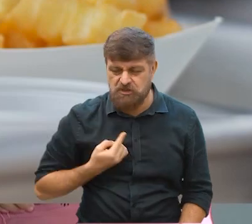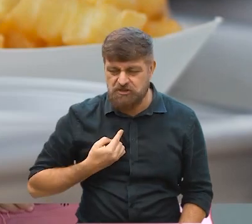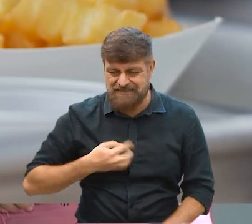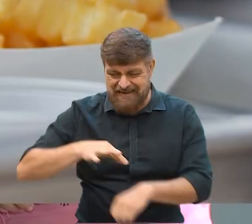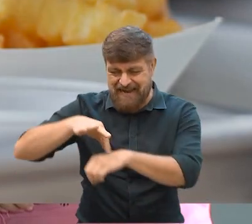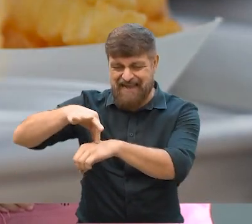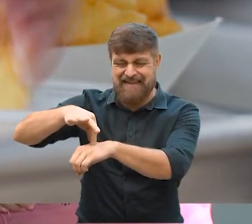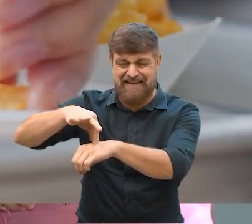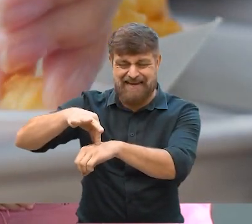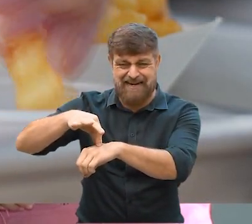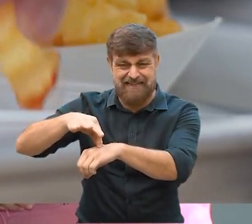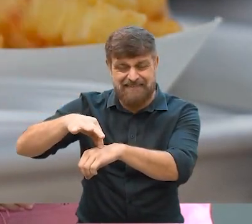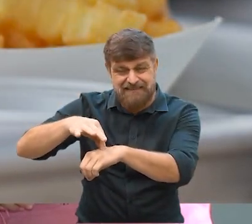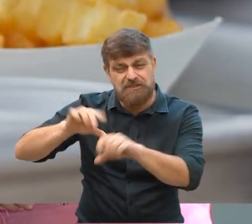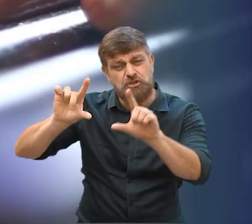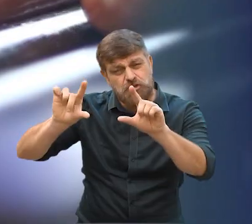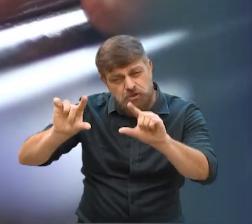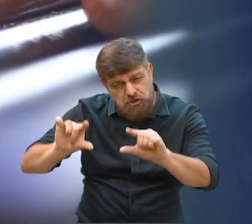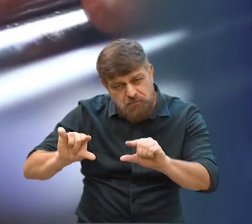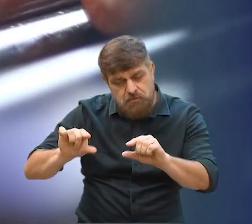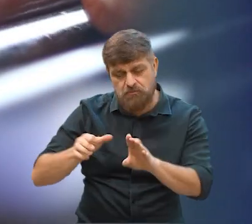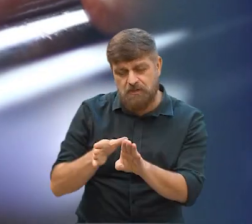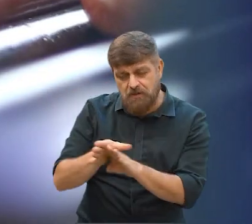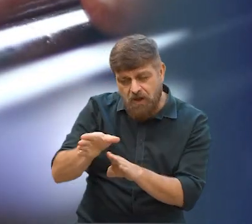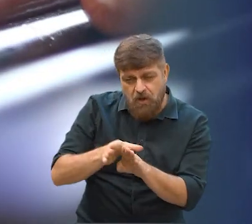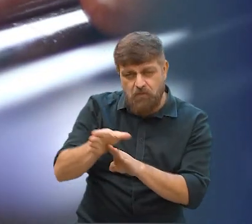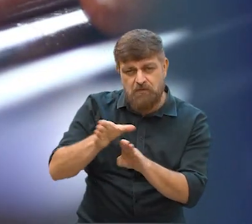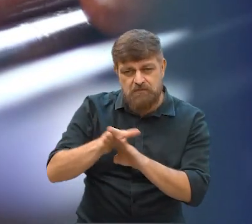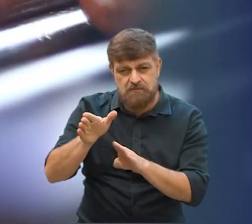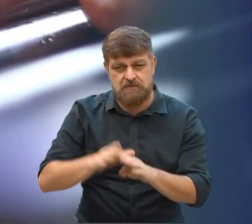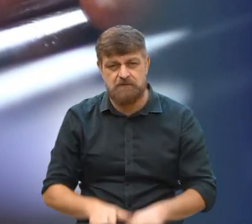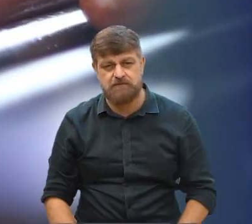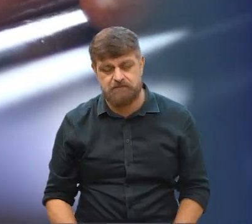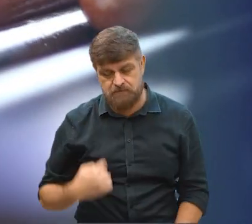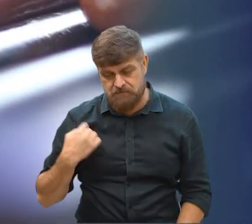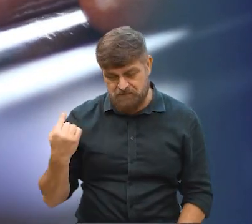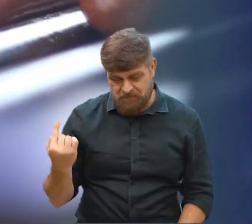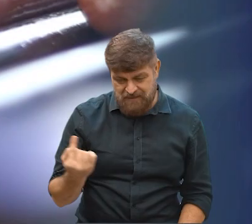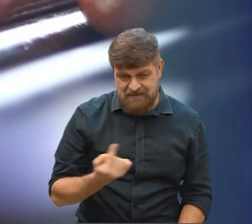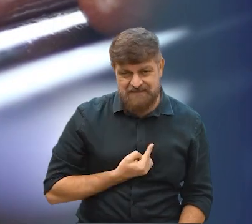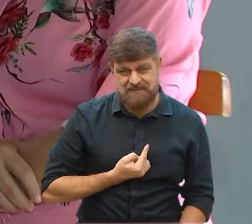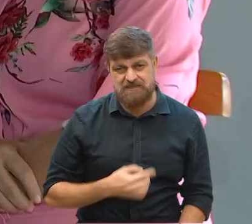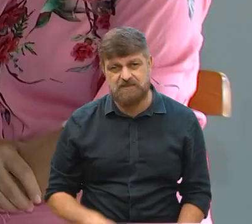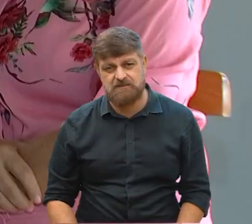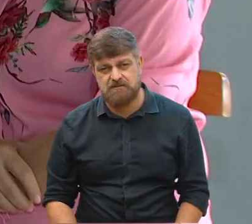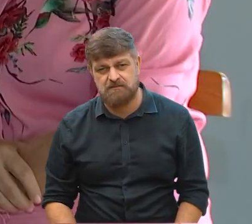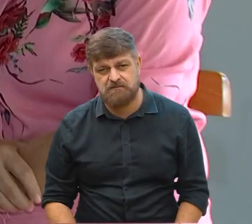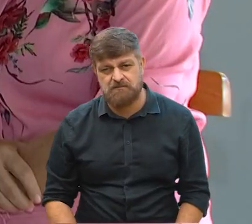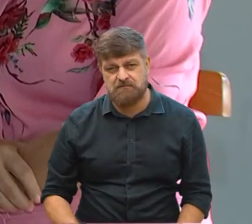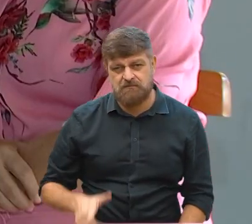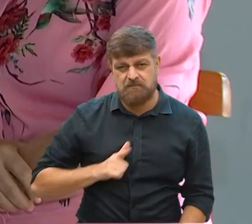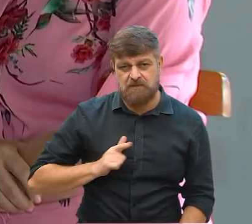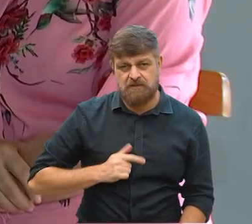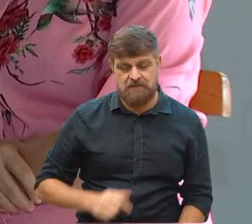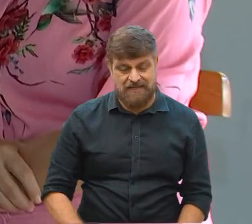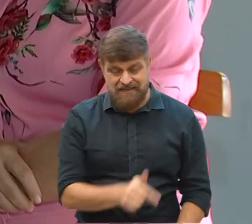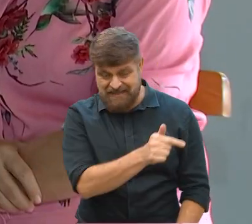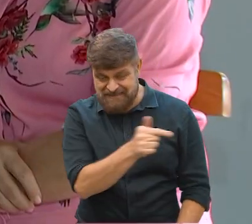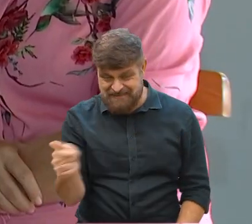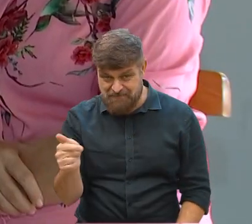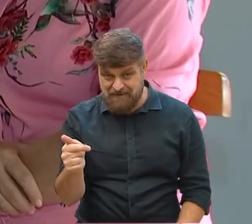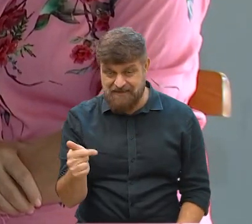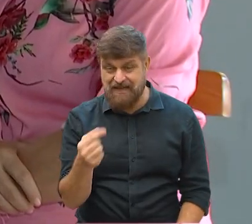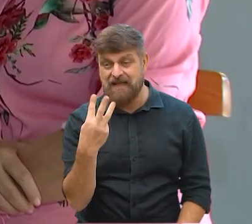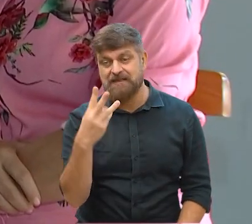mais carne do que deveria. Então, o recomendado talvez fosse até 3 porções ao longo da